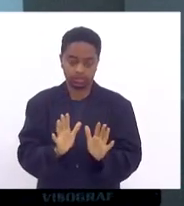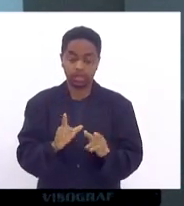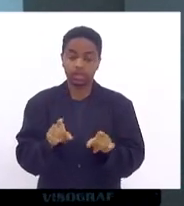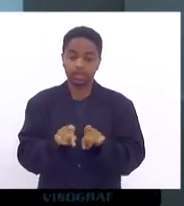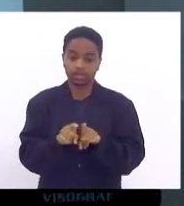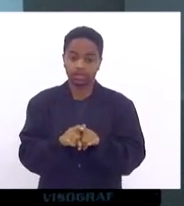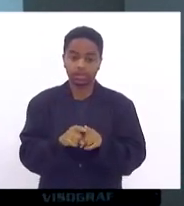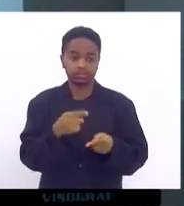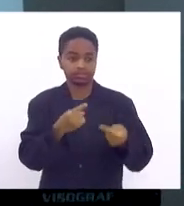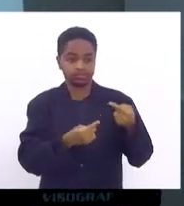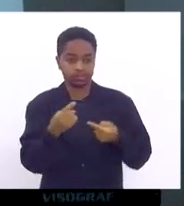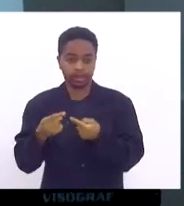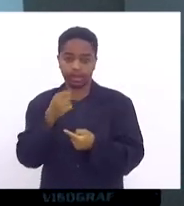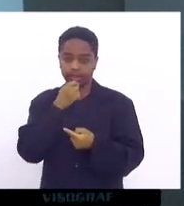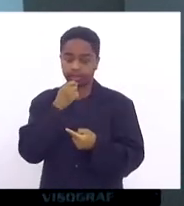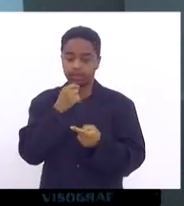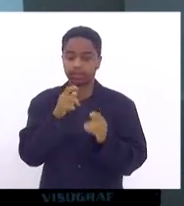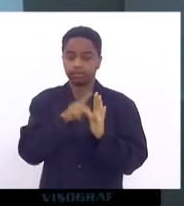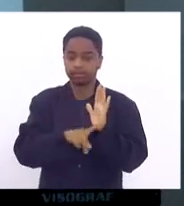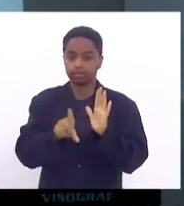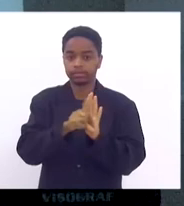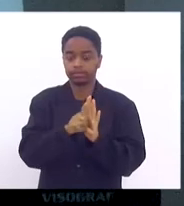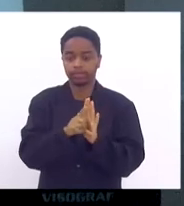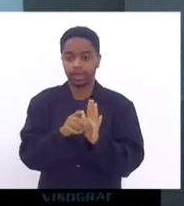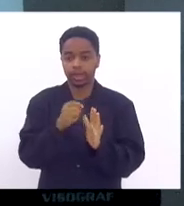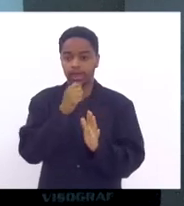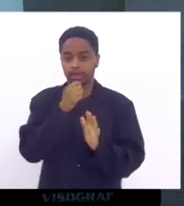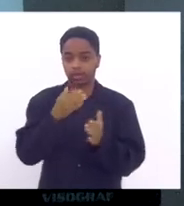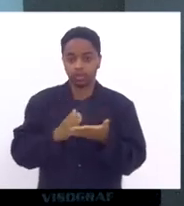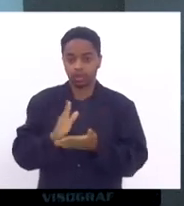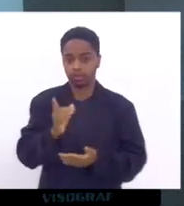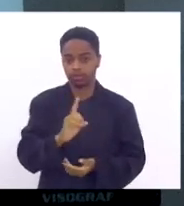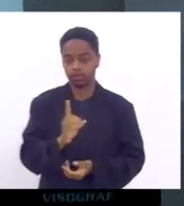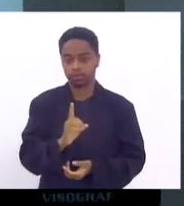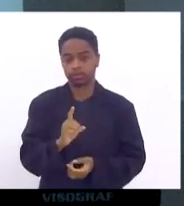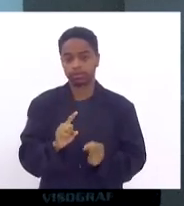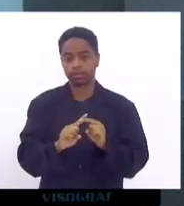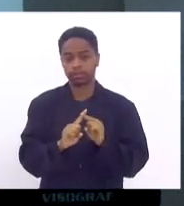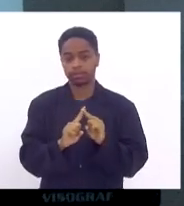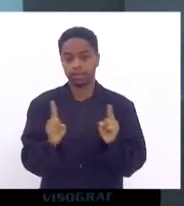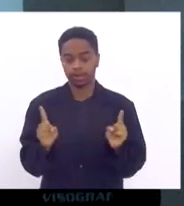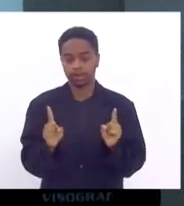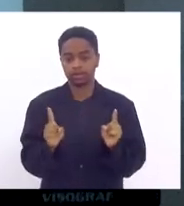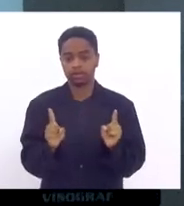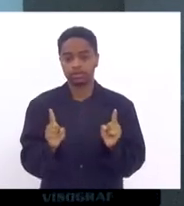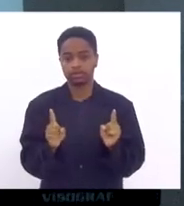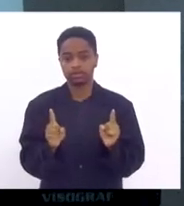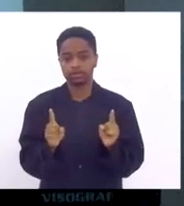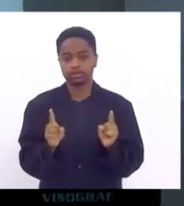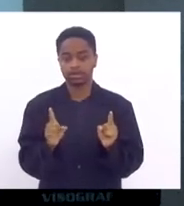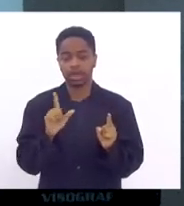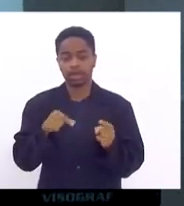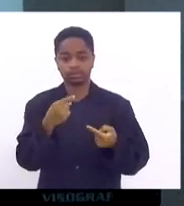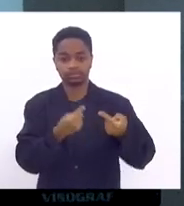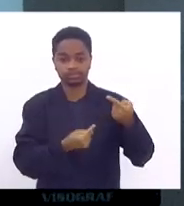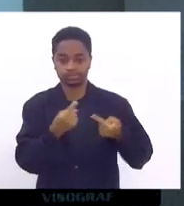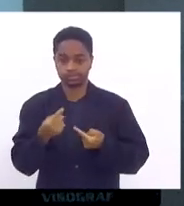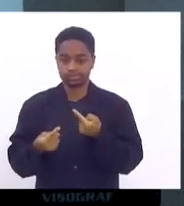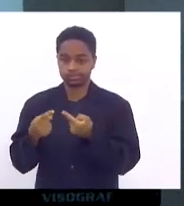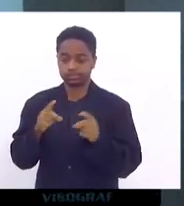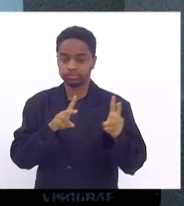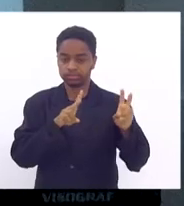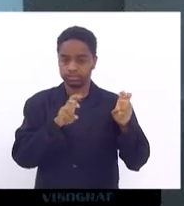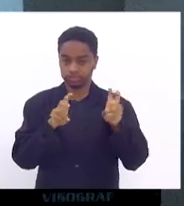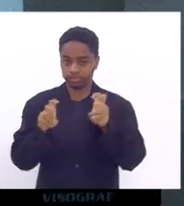tramitação né ele ainda não não foi eh aprovado mas são debates são questões que se colocam